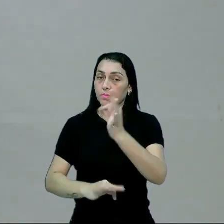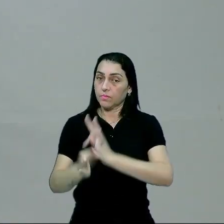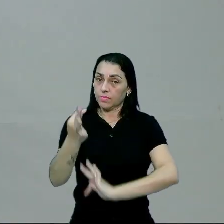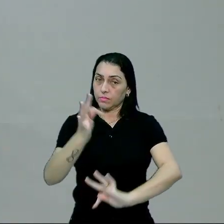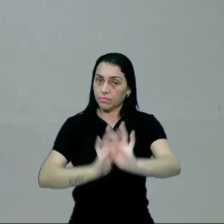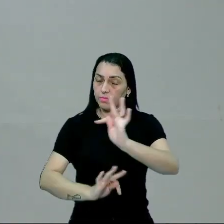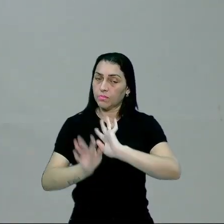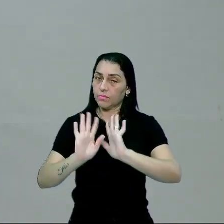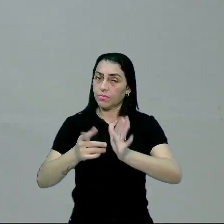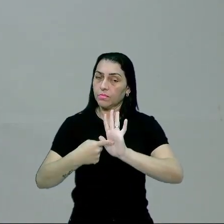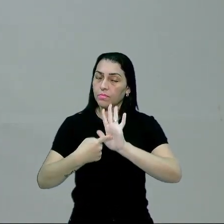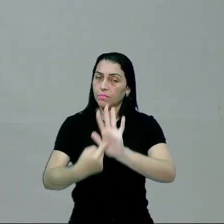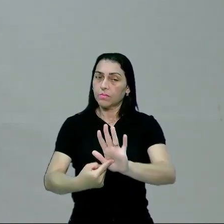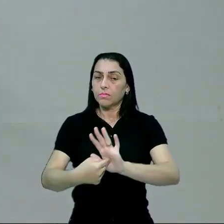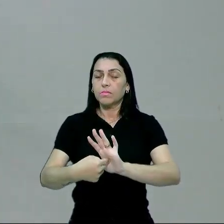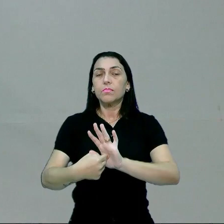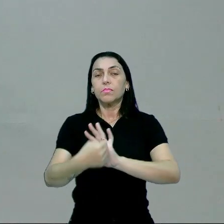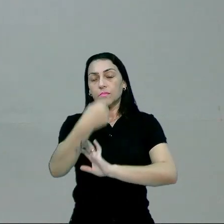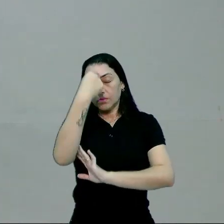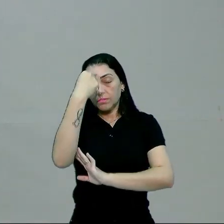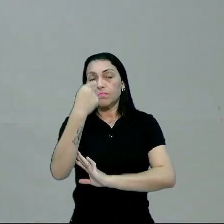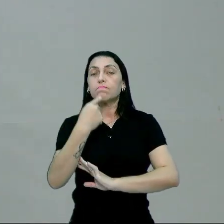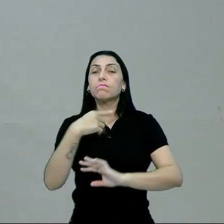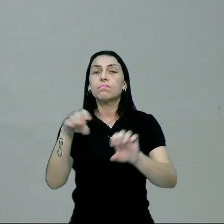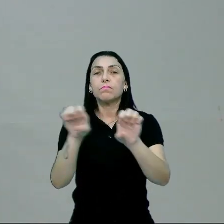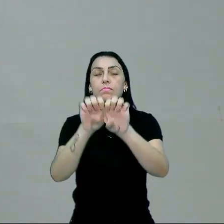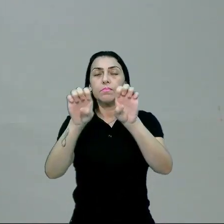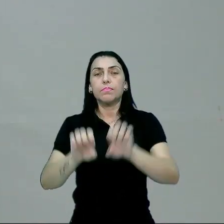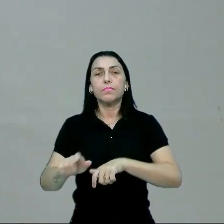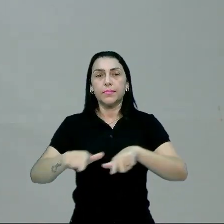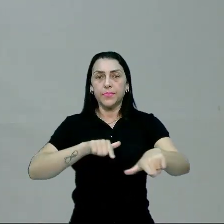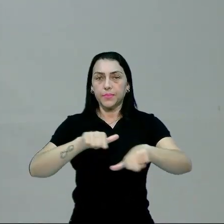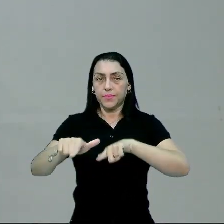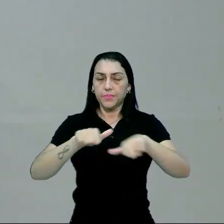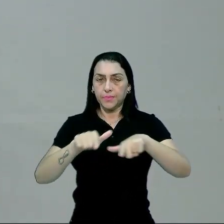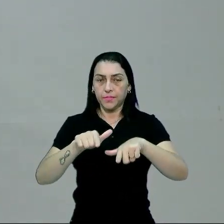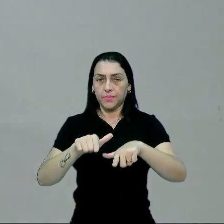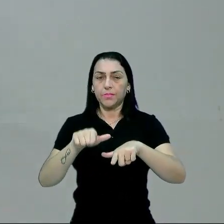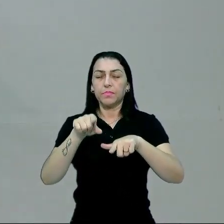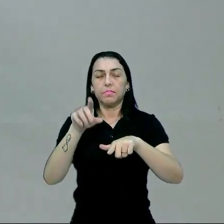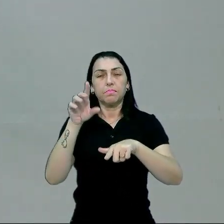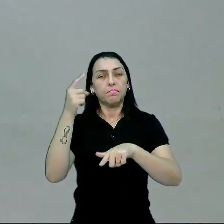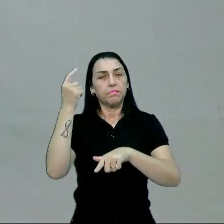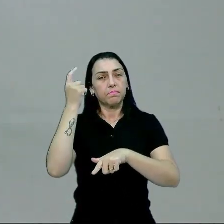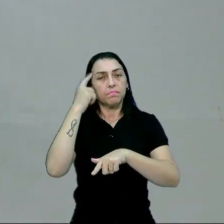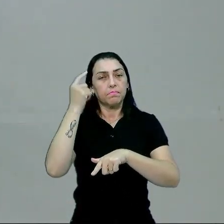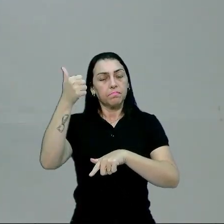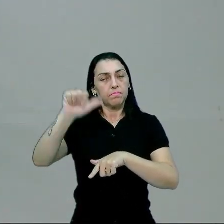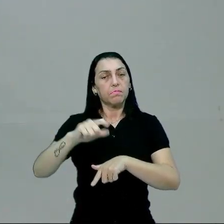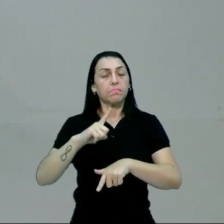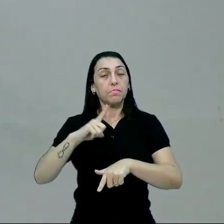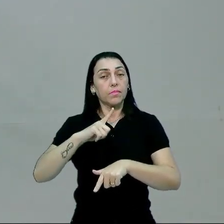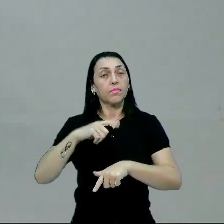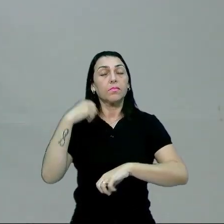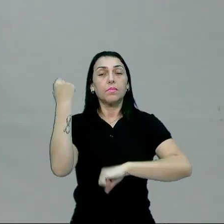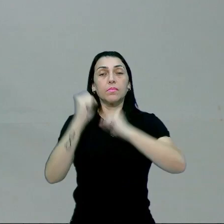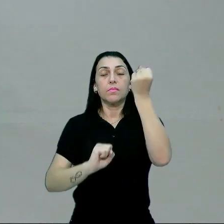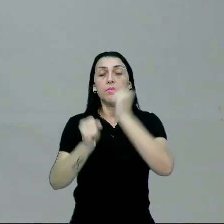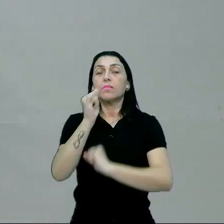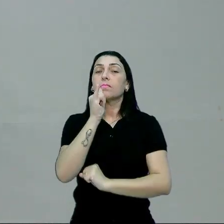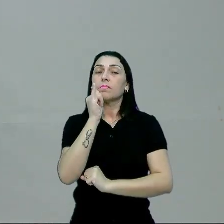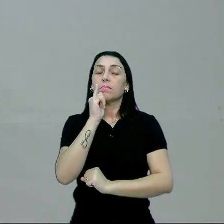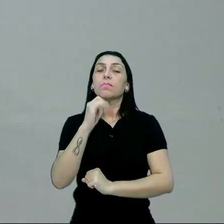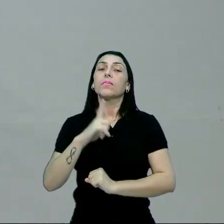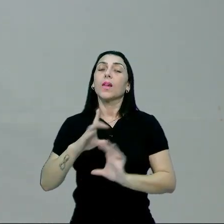tecnologias, como já mostrado na imagem, na estrutura do trabalho. Então, parem para analisar. Eu tenho uma indústria. Na indústria